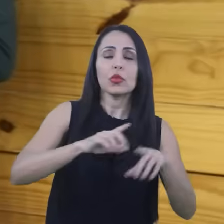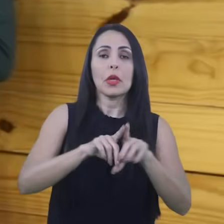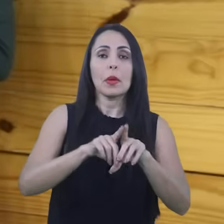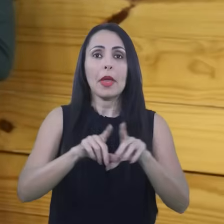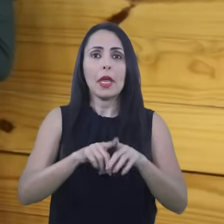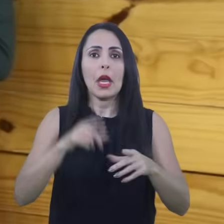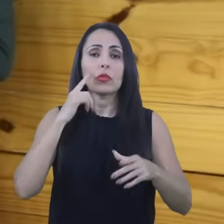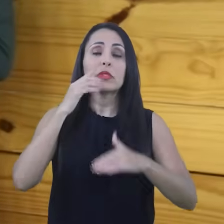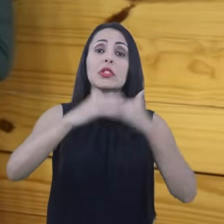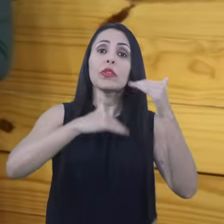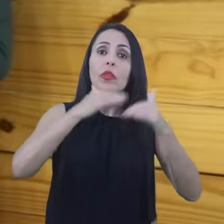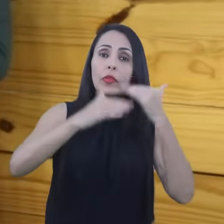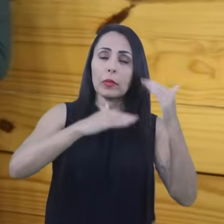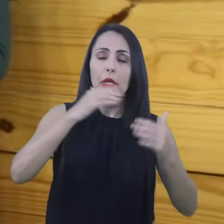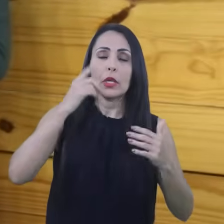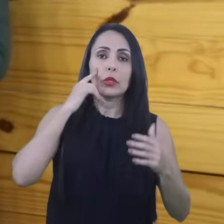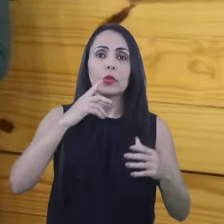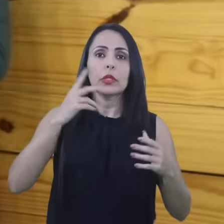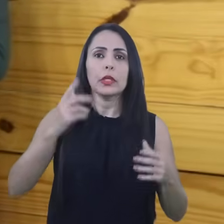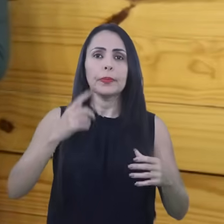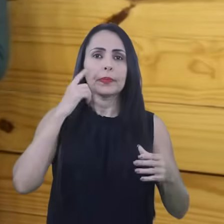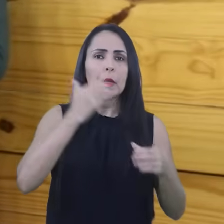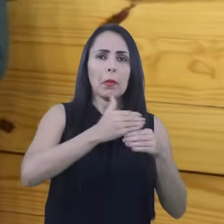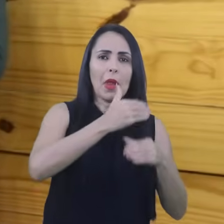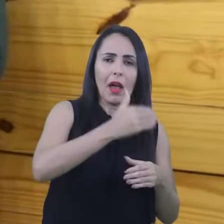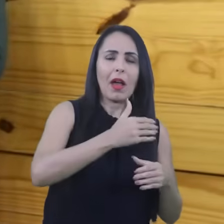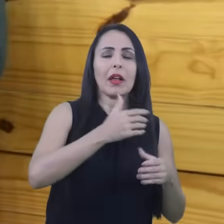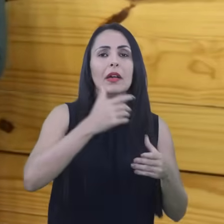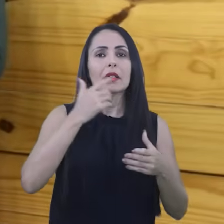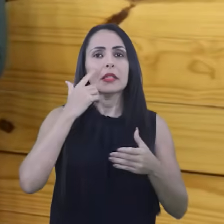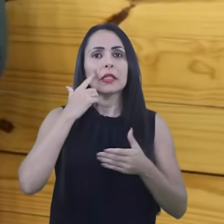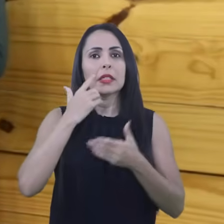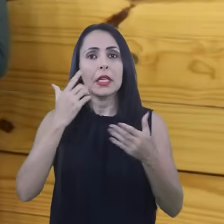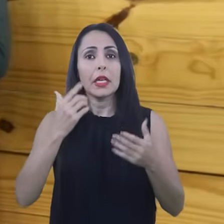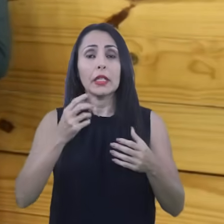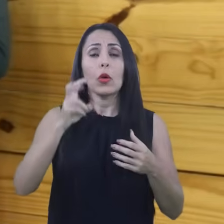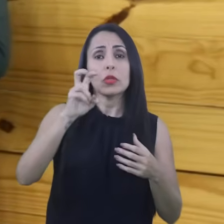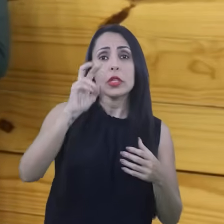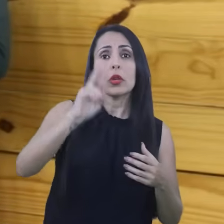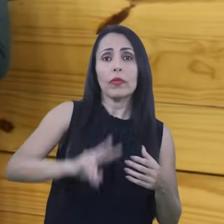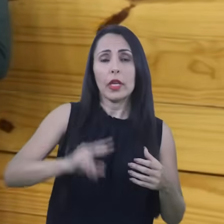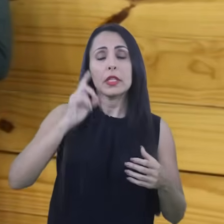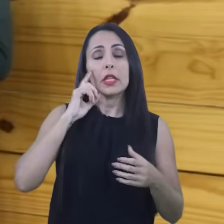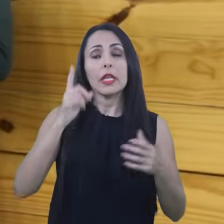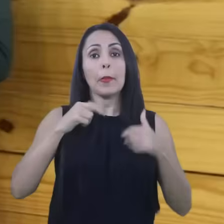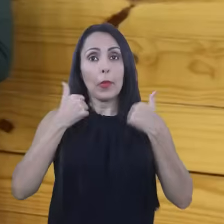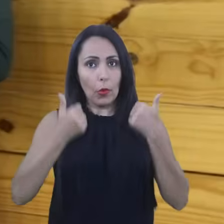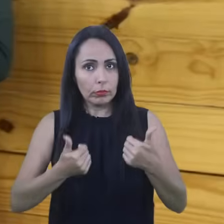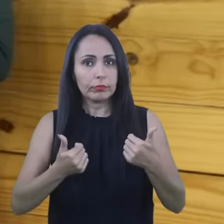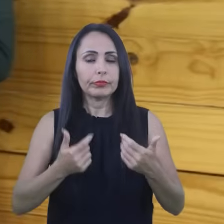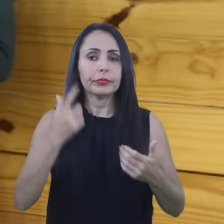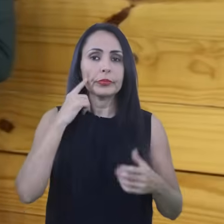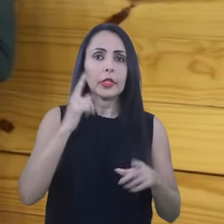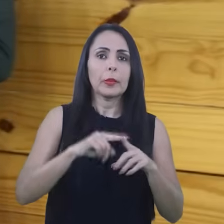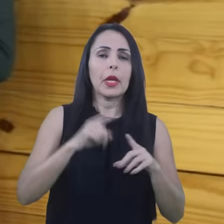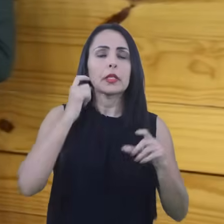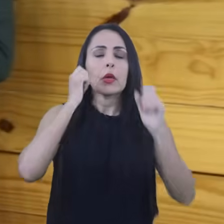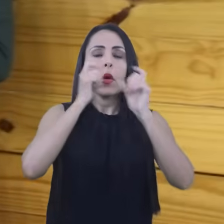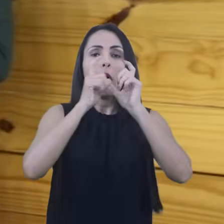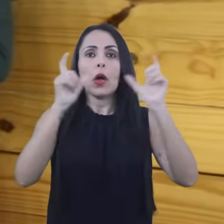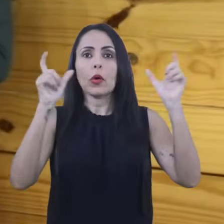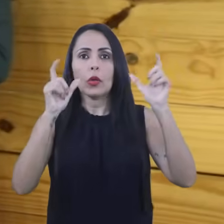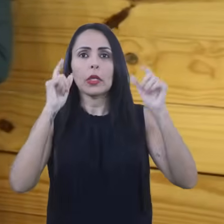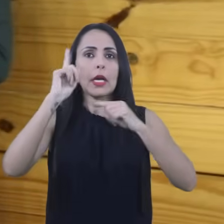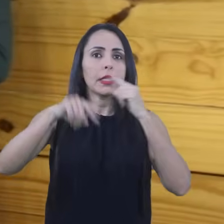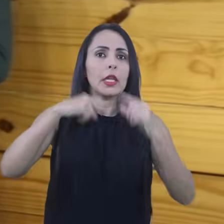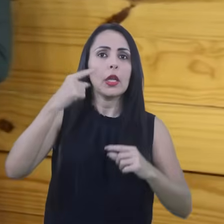ao desenvolvimento de placa, de cárie. Então, 5 vezes também seria um número ideal, né? Assim que acordar, após o